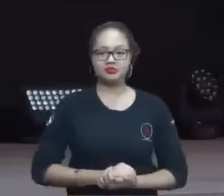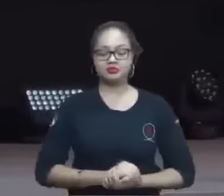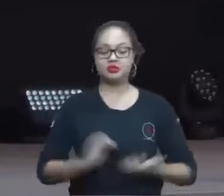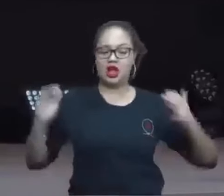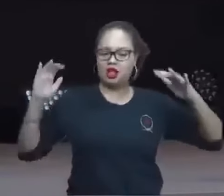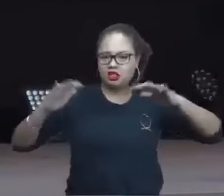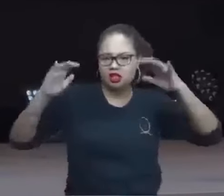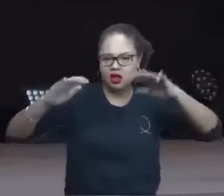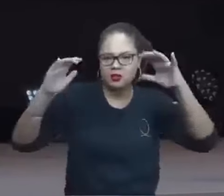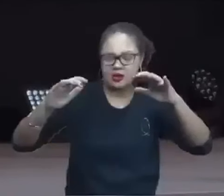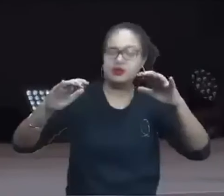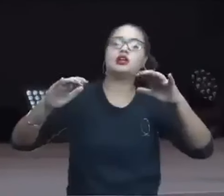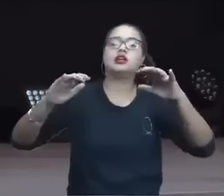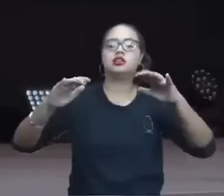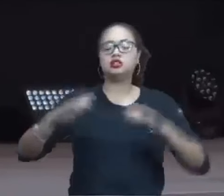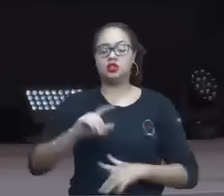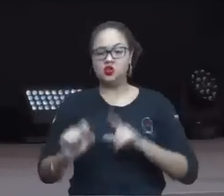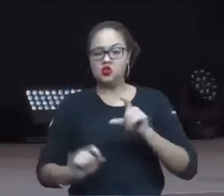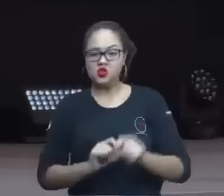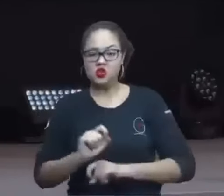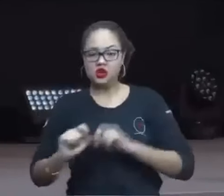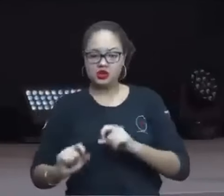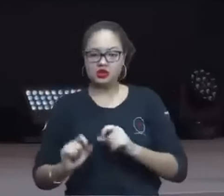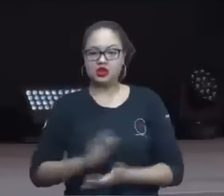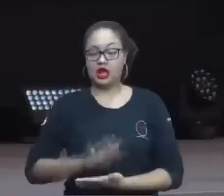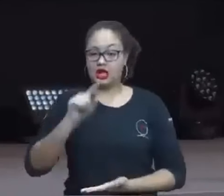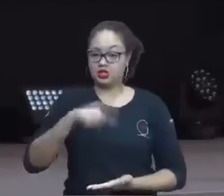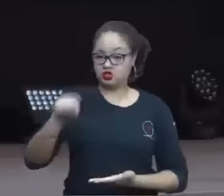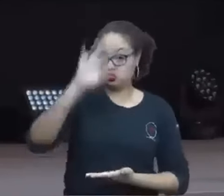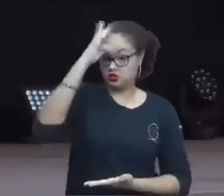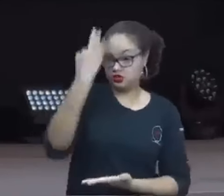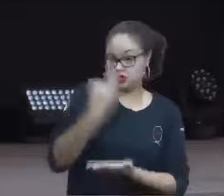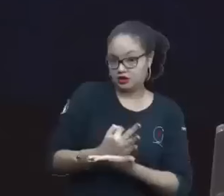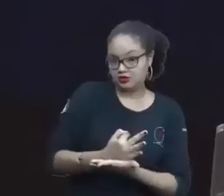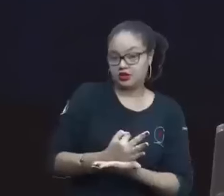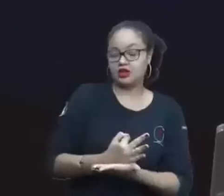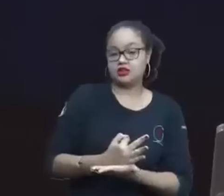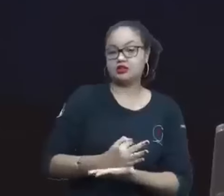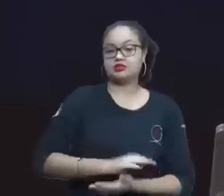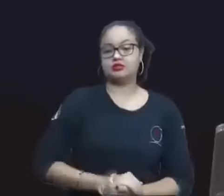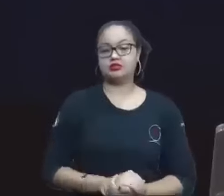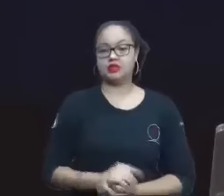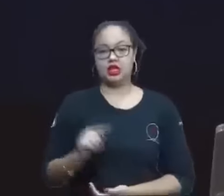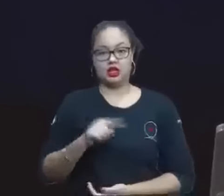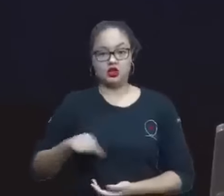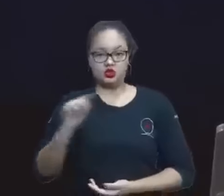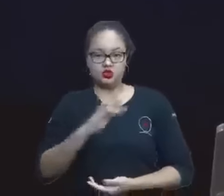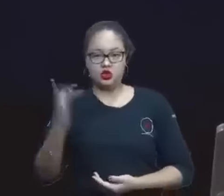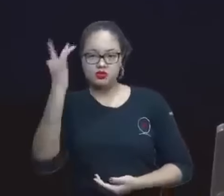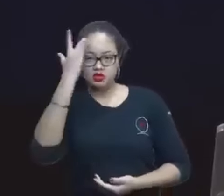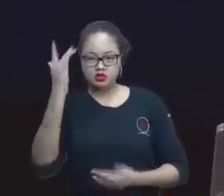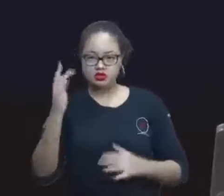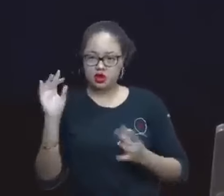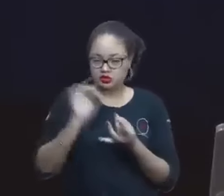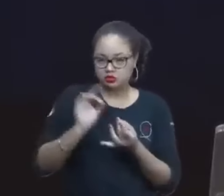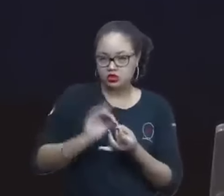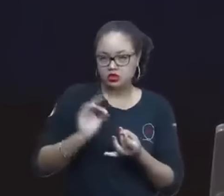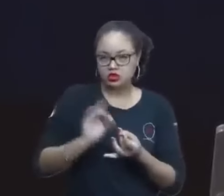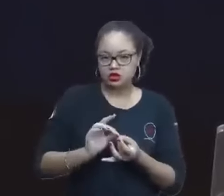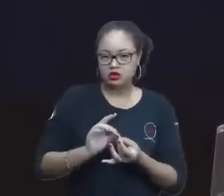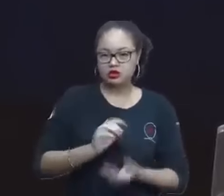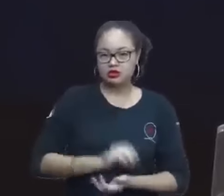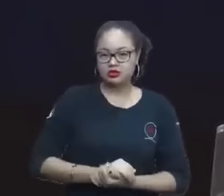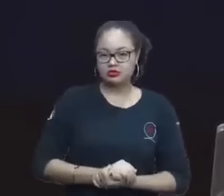tempestades fazem com que a sua fé e a sua maturidade espiritual